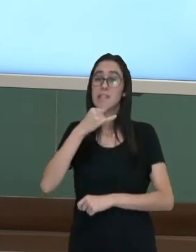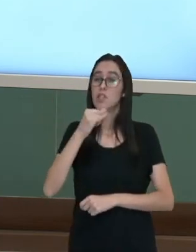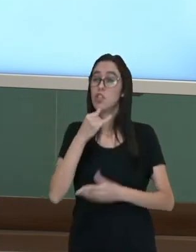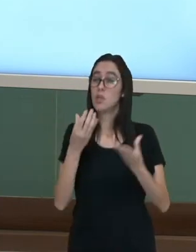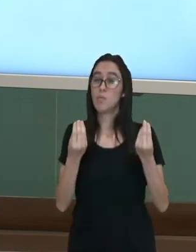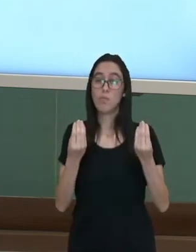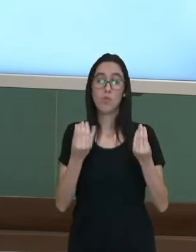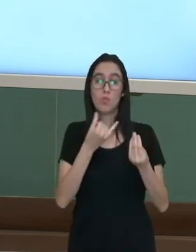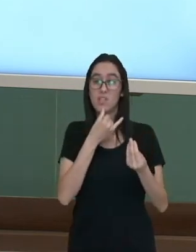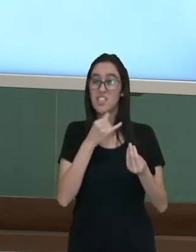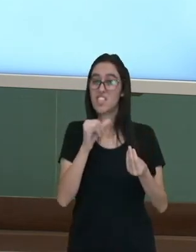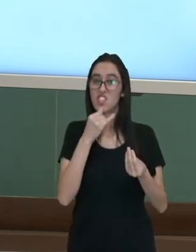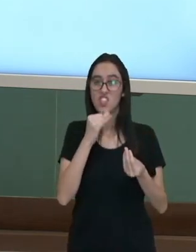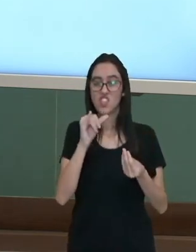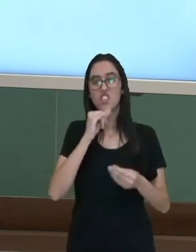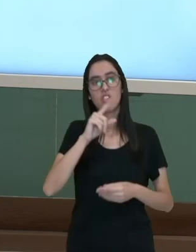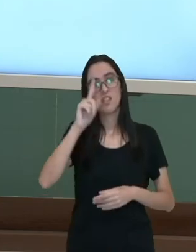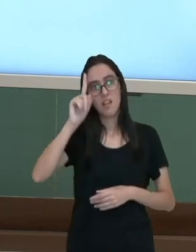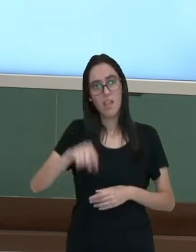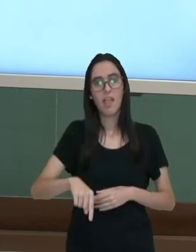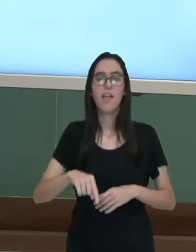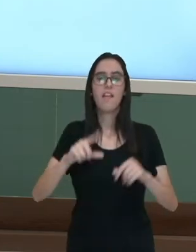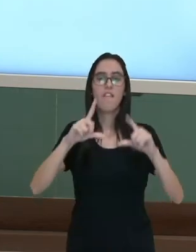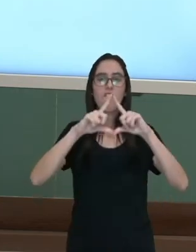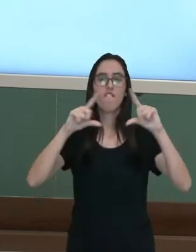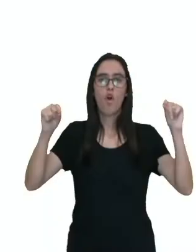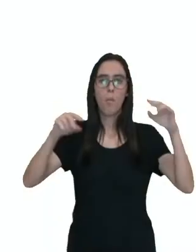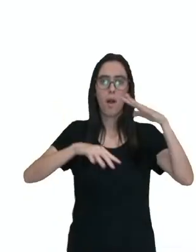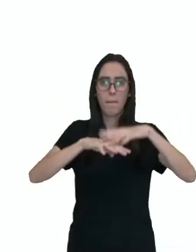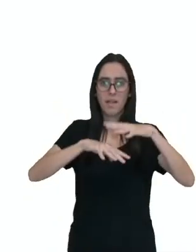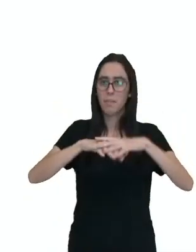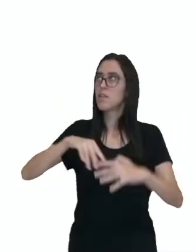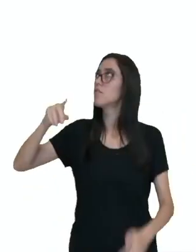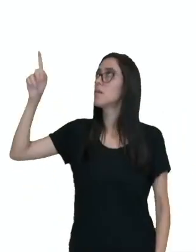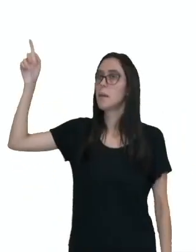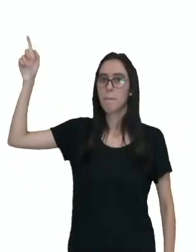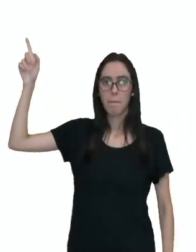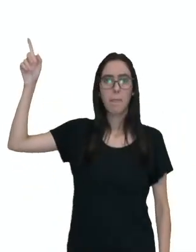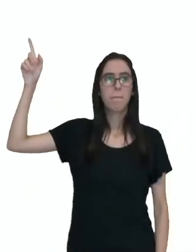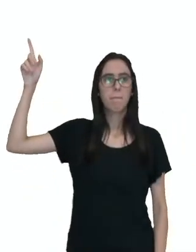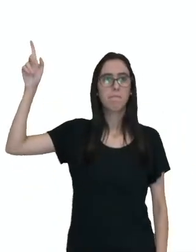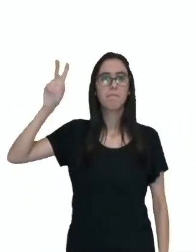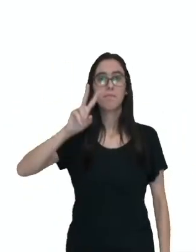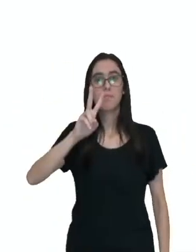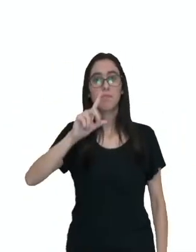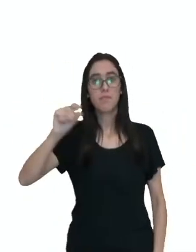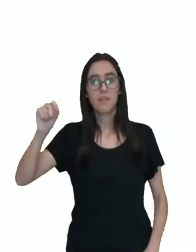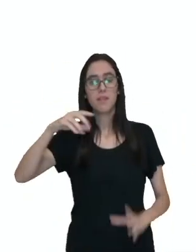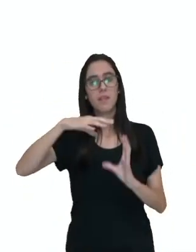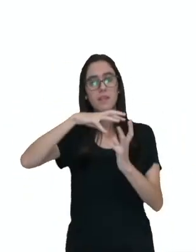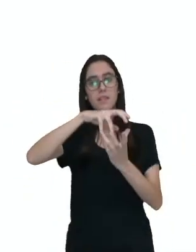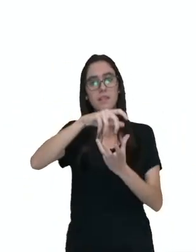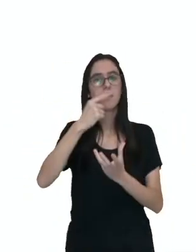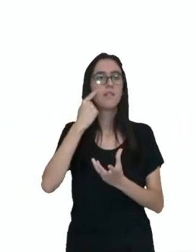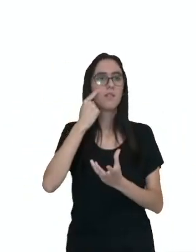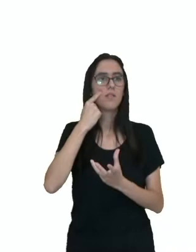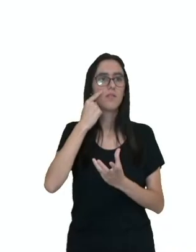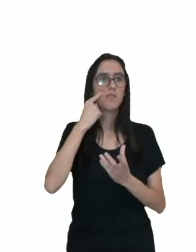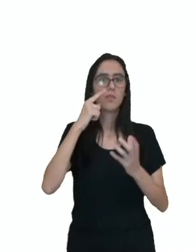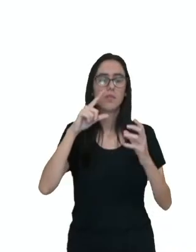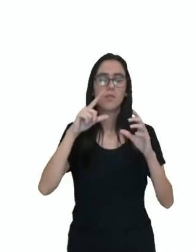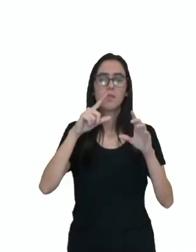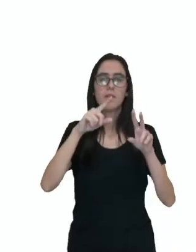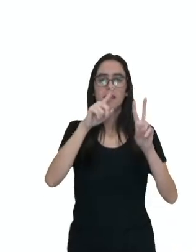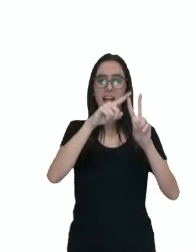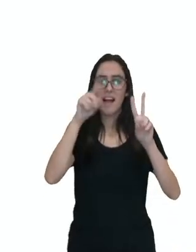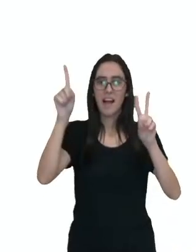quantidade de energia é justificada por essa fórmula aqui. A velocidade de escape da Terra, nesse caso, é raiz quadrada, né, uma raiz